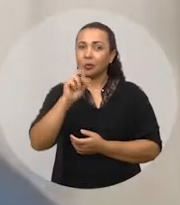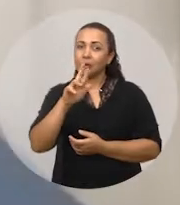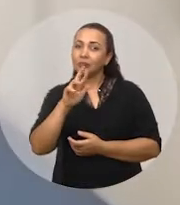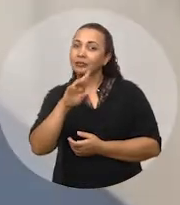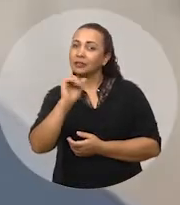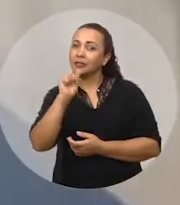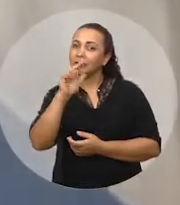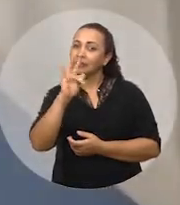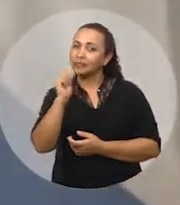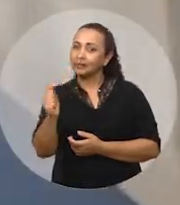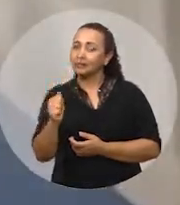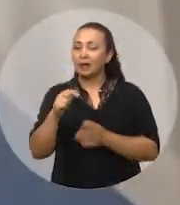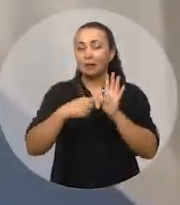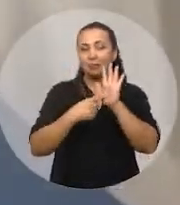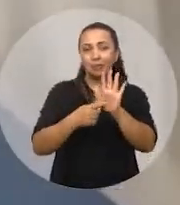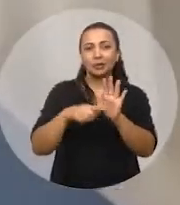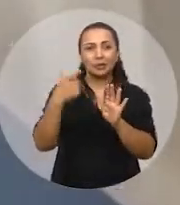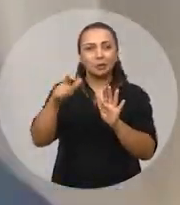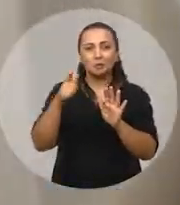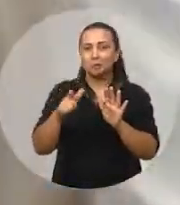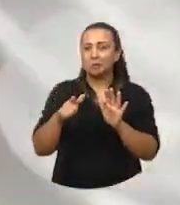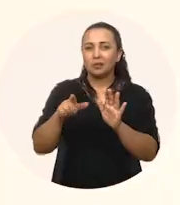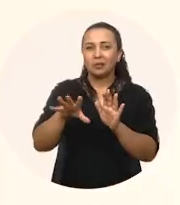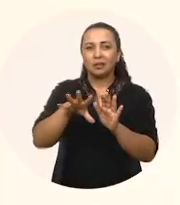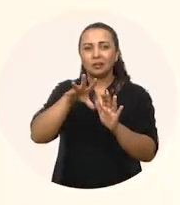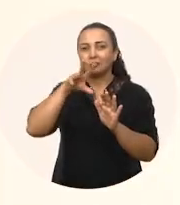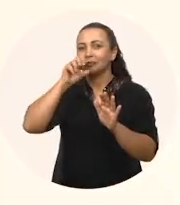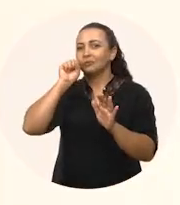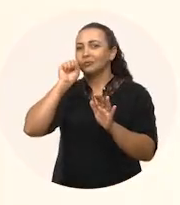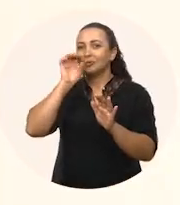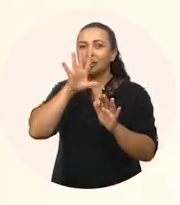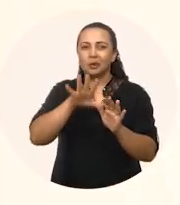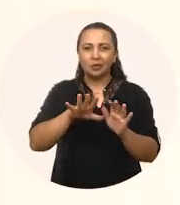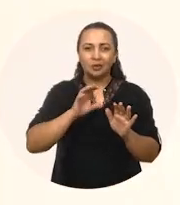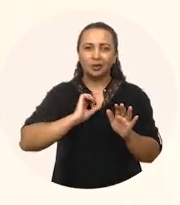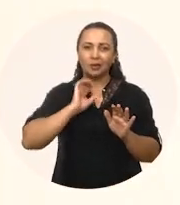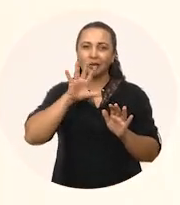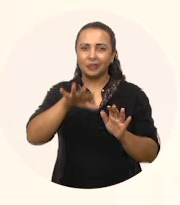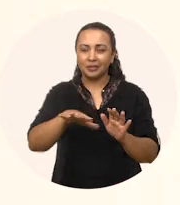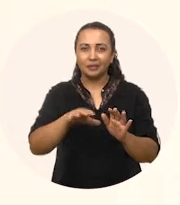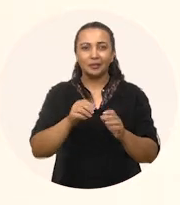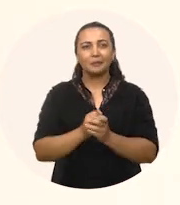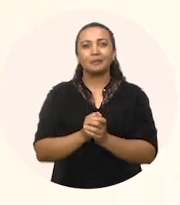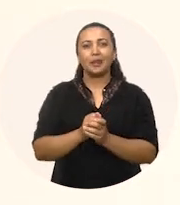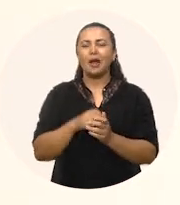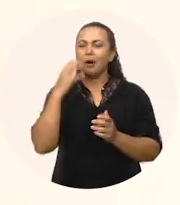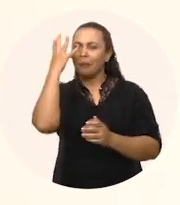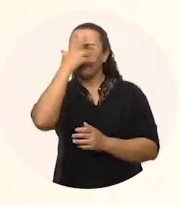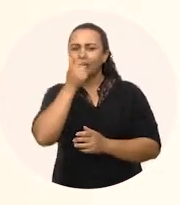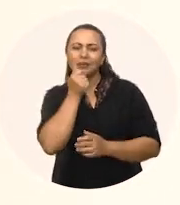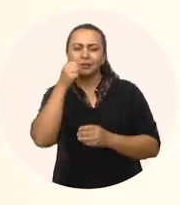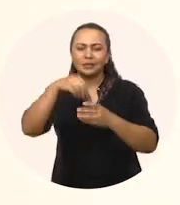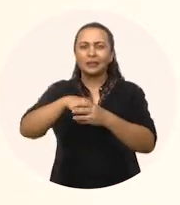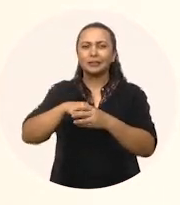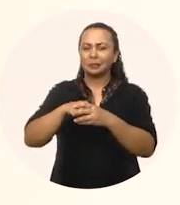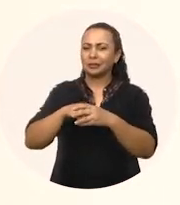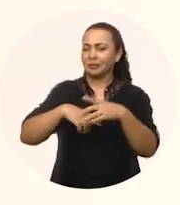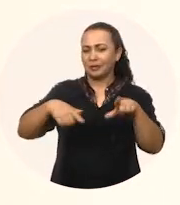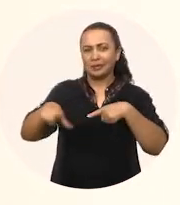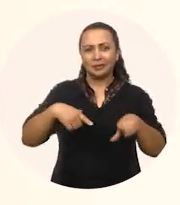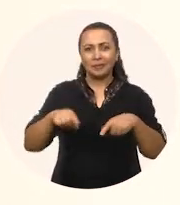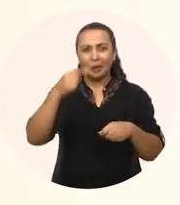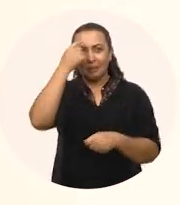mostrando que não está havendo reinalação de gás carbônico. Eu acho que o ponto bonito de todo esse processo é que esse pensamento em grupo, um